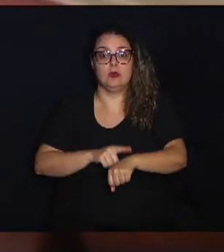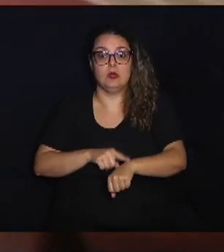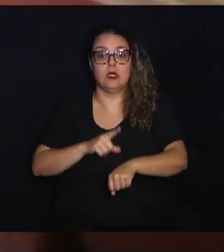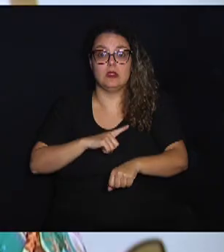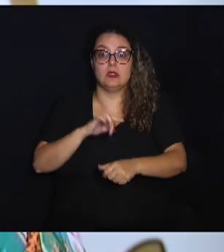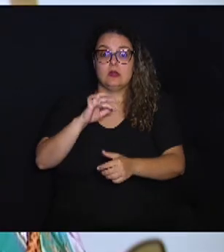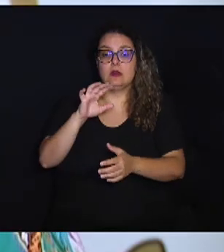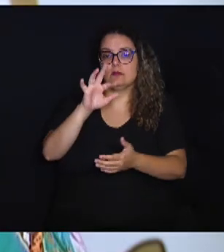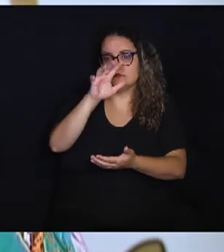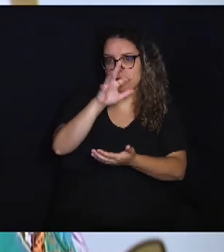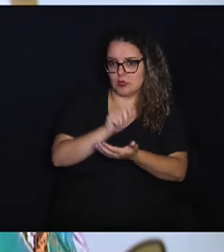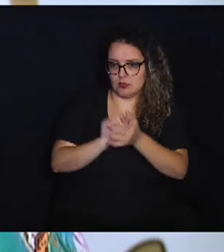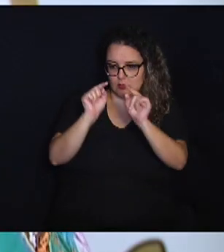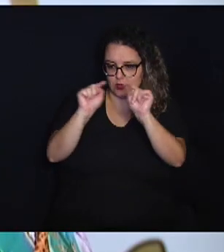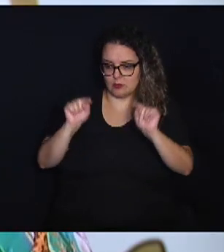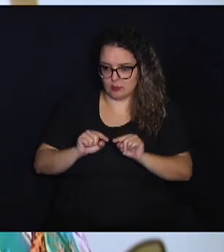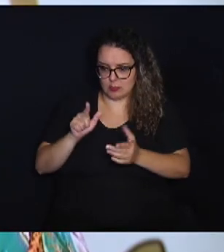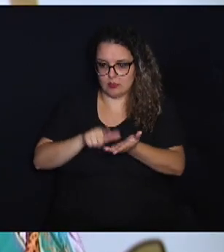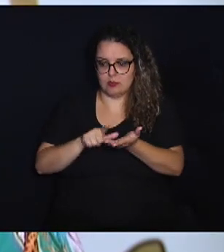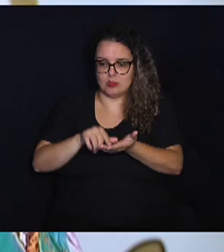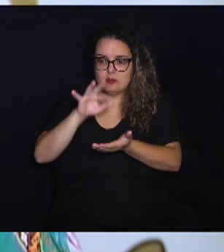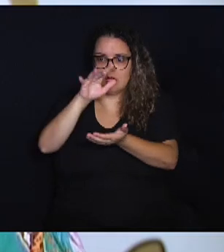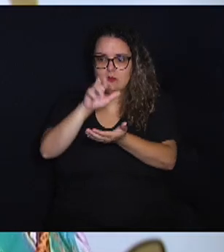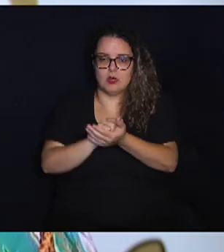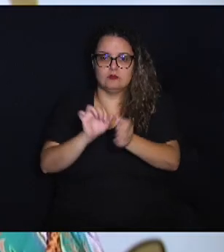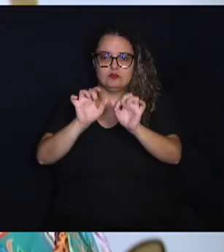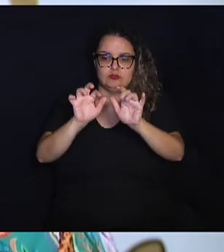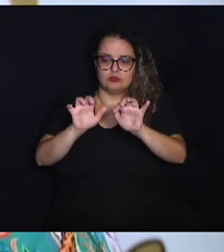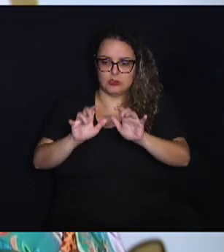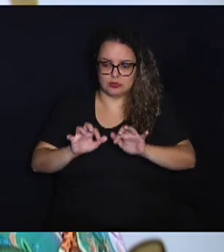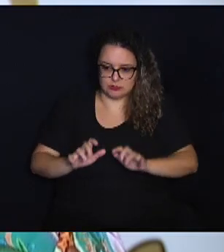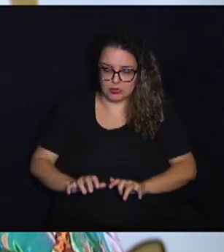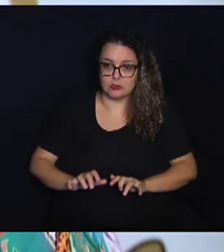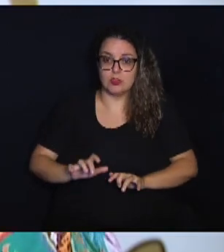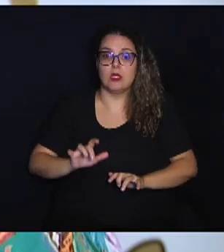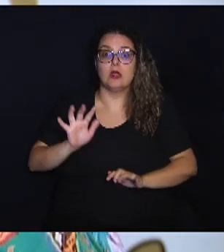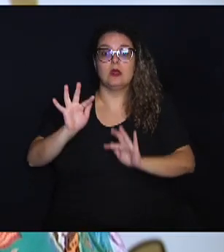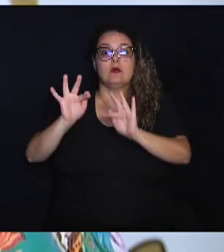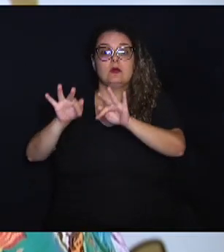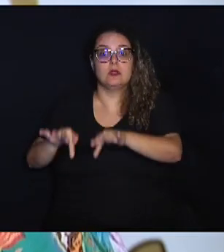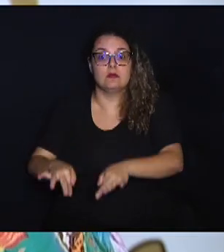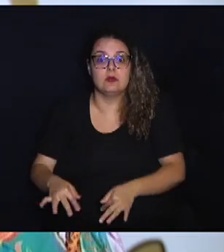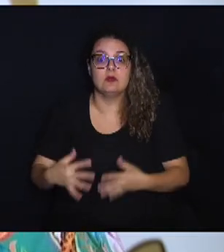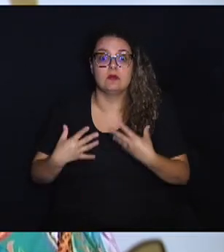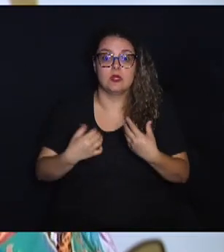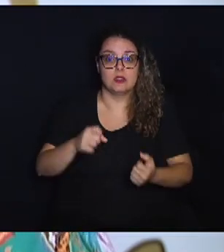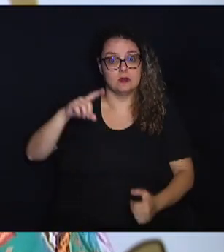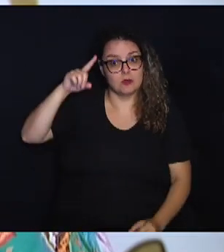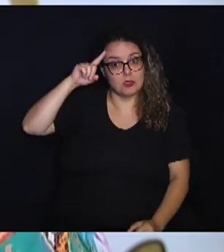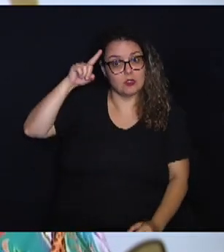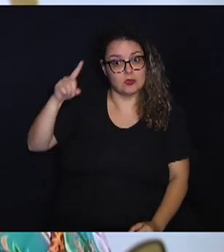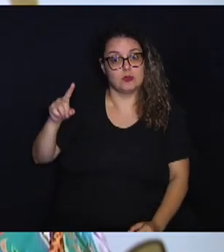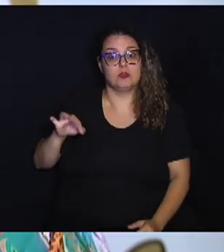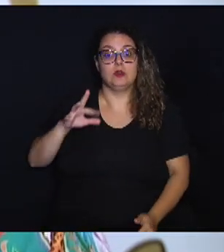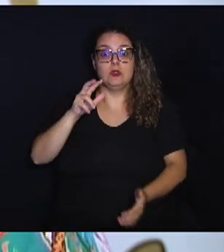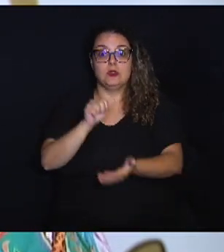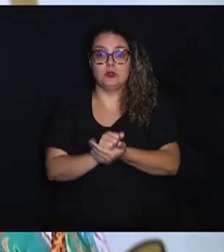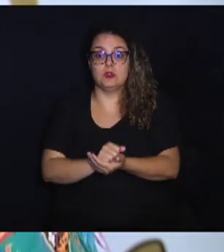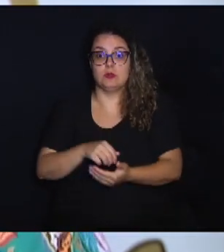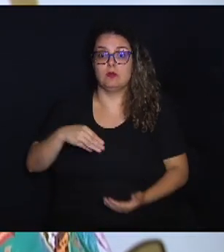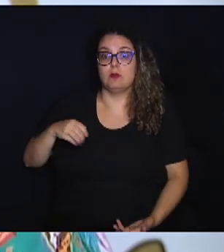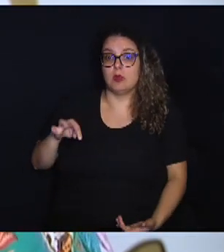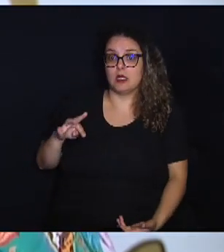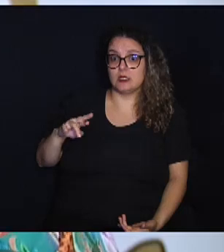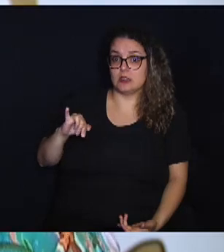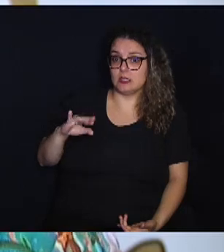ficha que preenche a ficha, né? Terminando a ficha, já vai receber as datas de matrícula, e aí